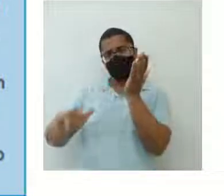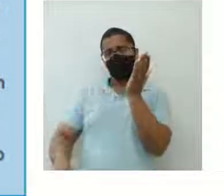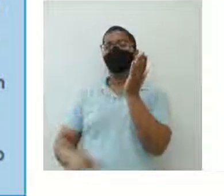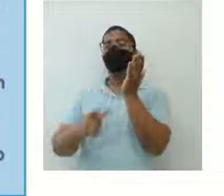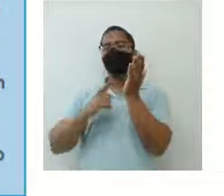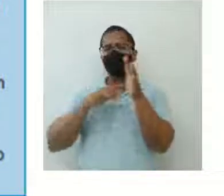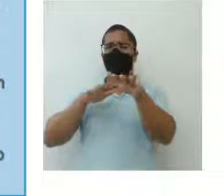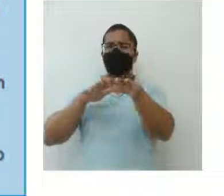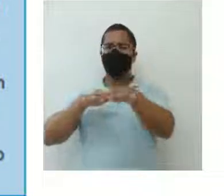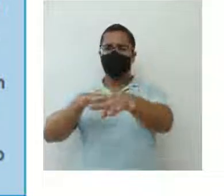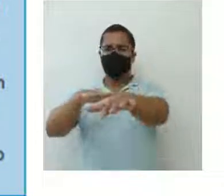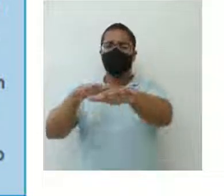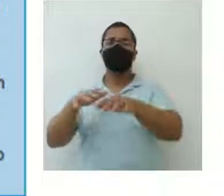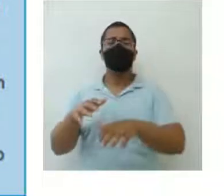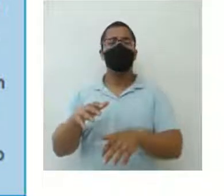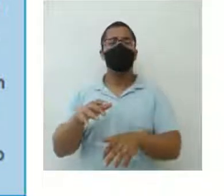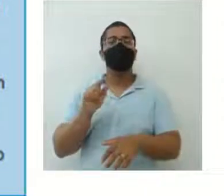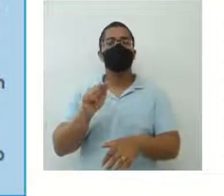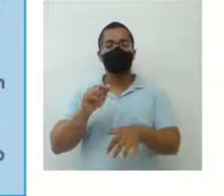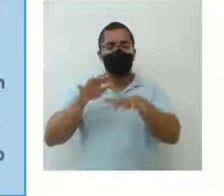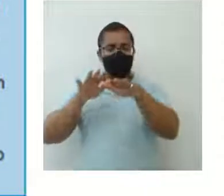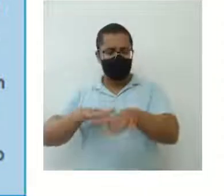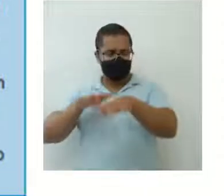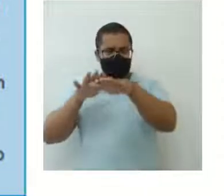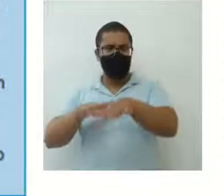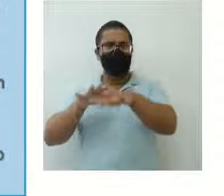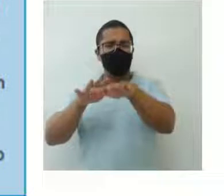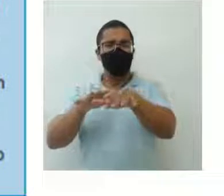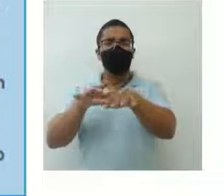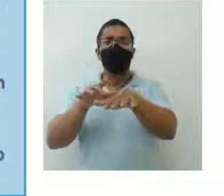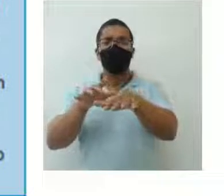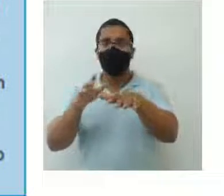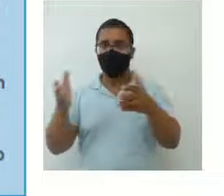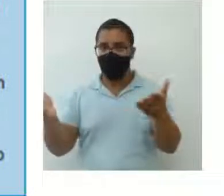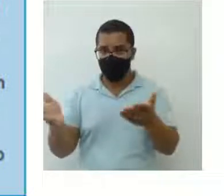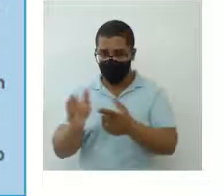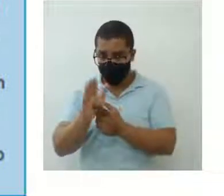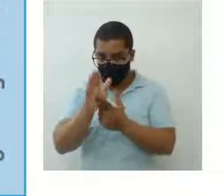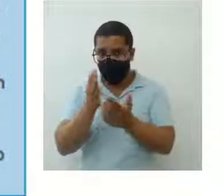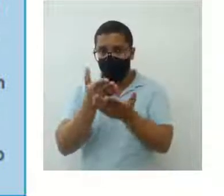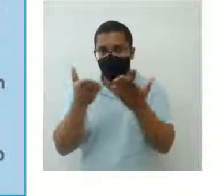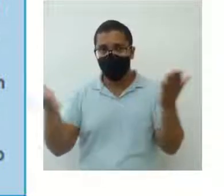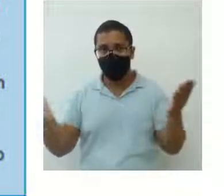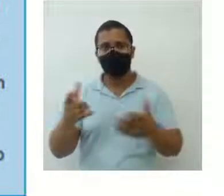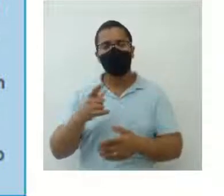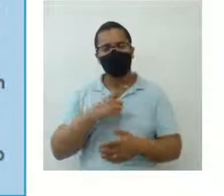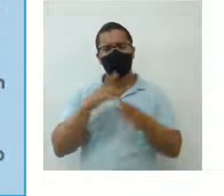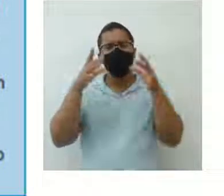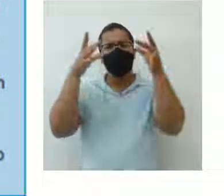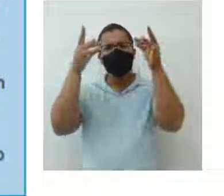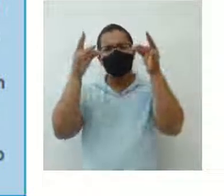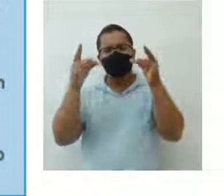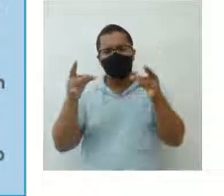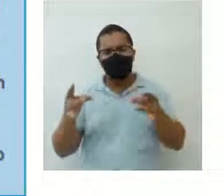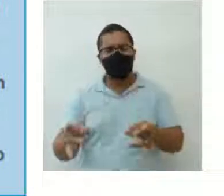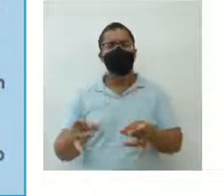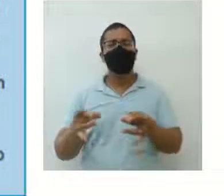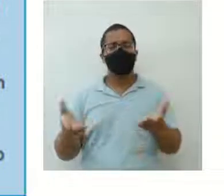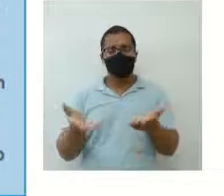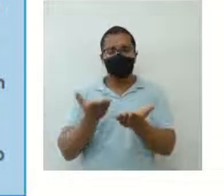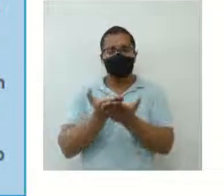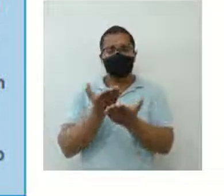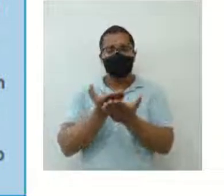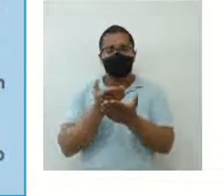vários movimentos. Então, aí eu trago para vocês, né, com todo detalhe, né, na nossa aula